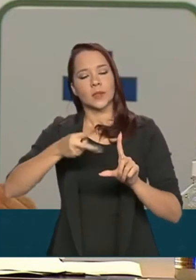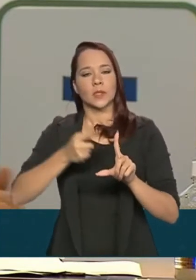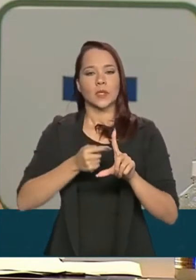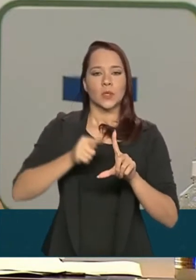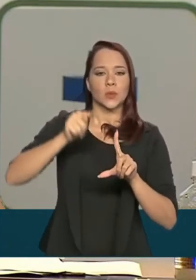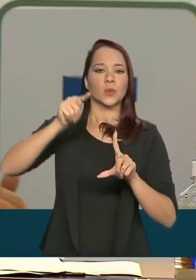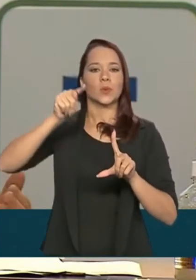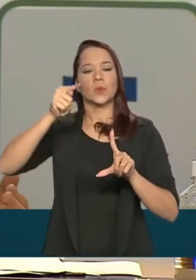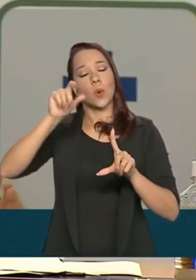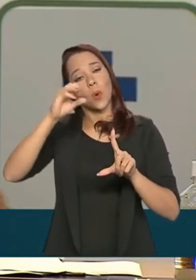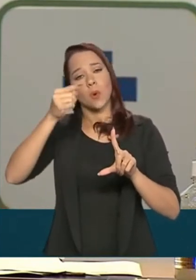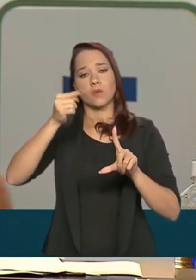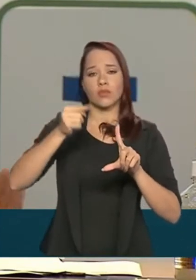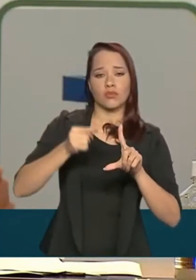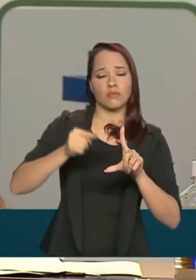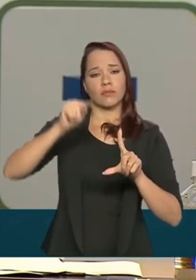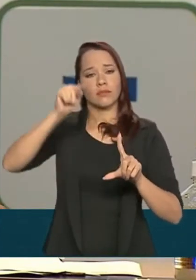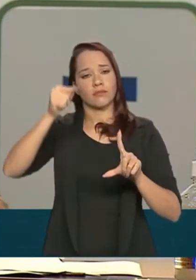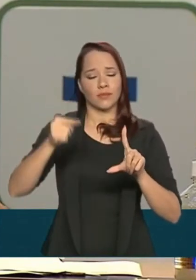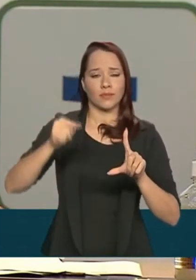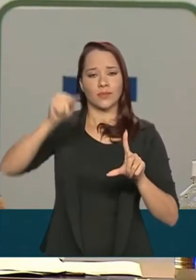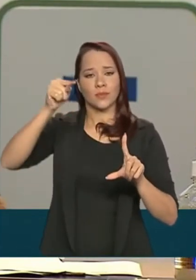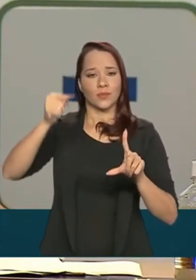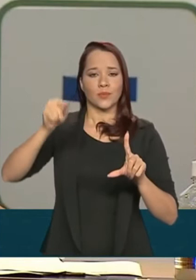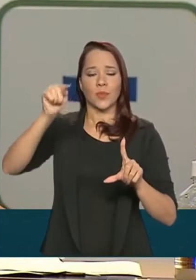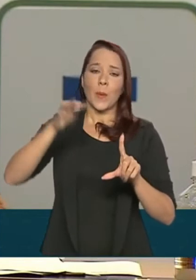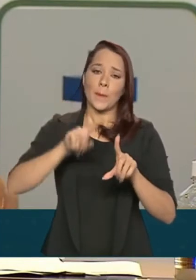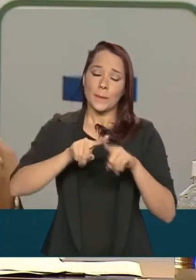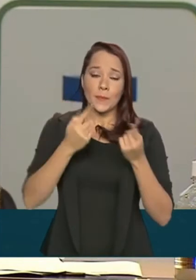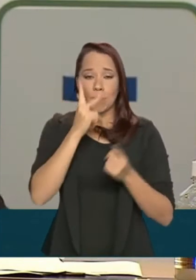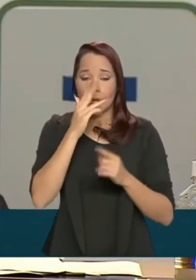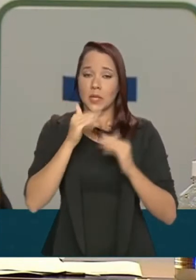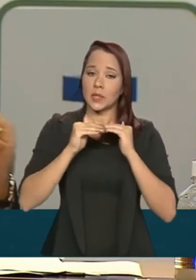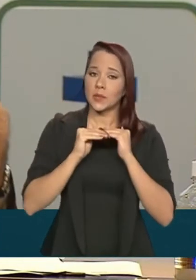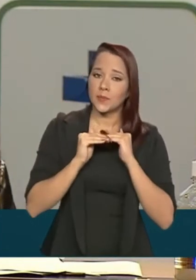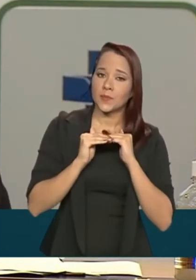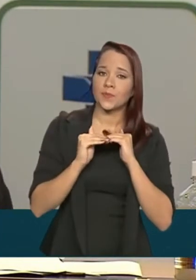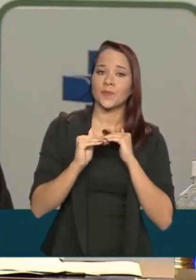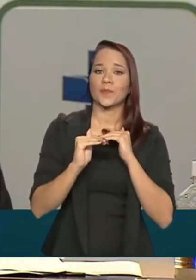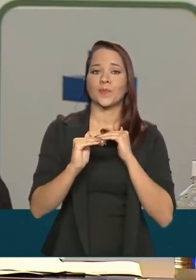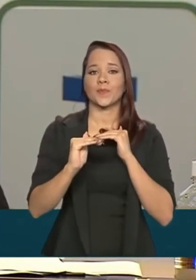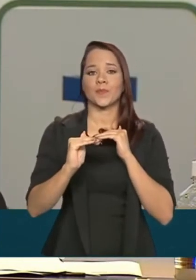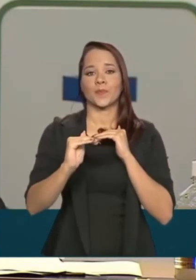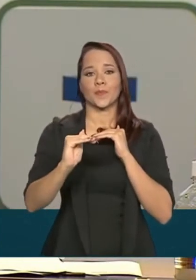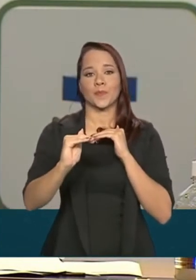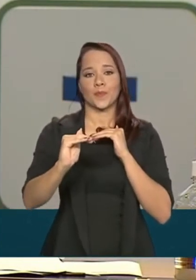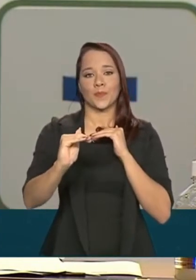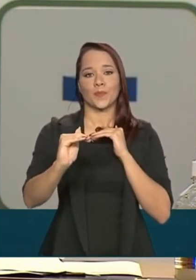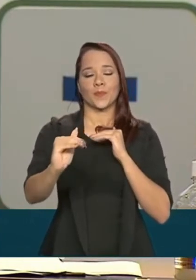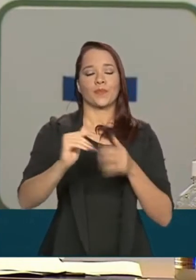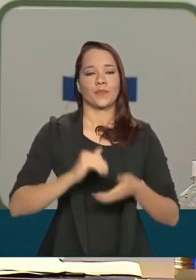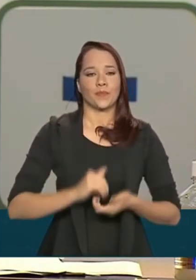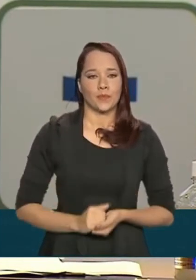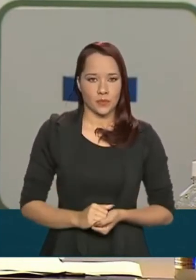baixo, para menor ou para maior, mas a curva tende a se manter em o que nós chamamos de um platô do número